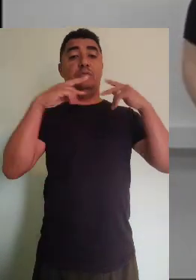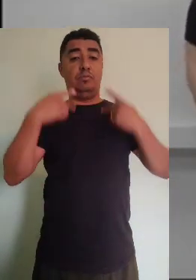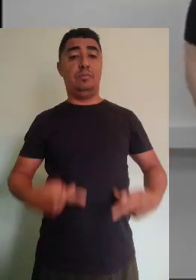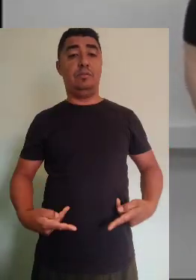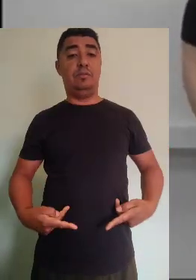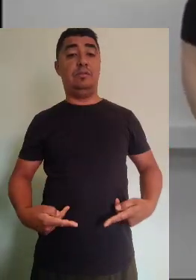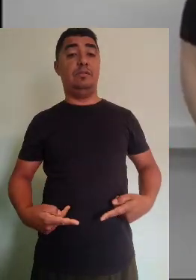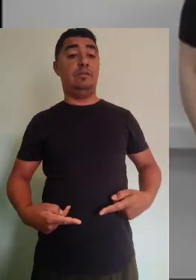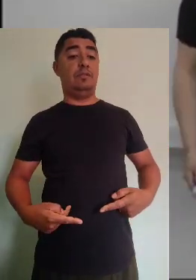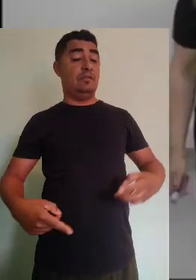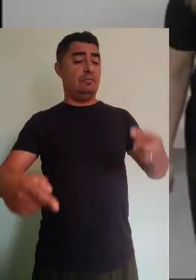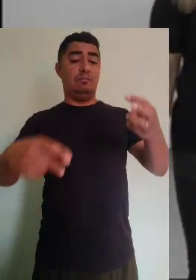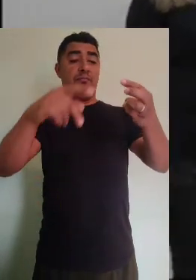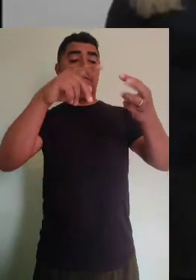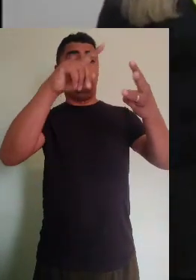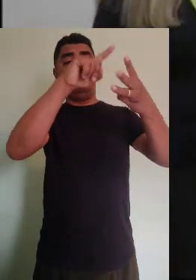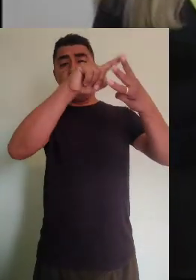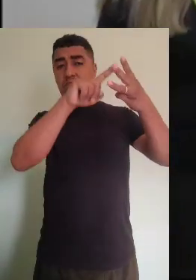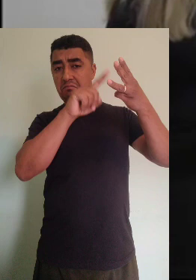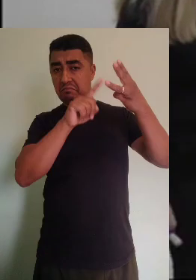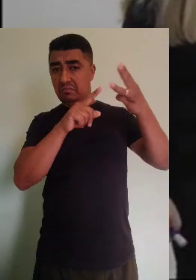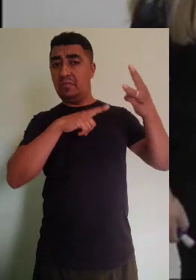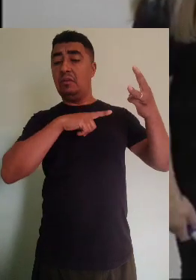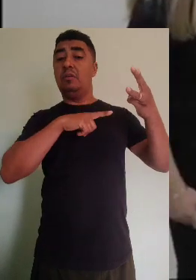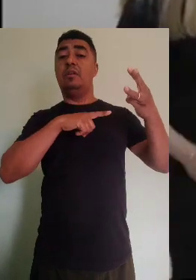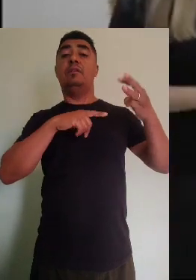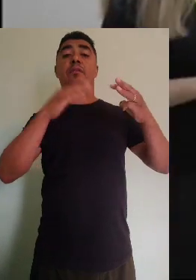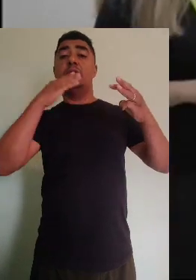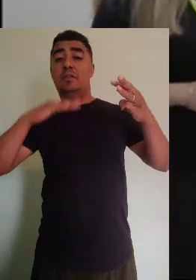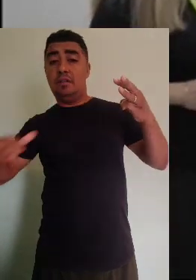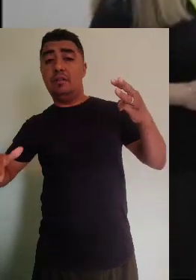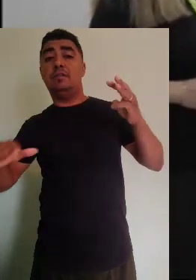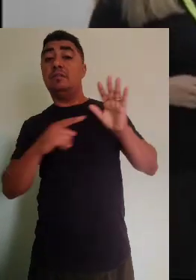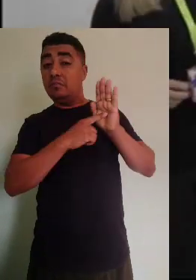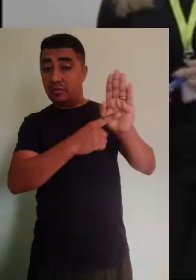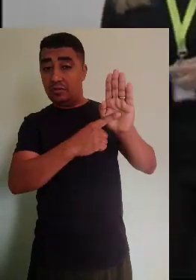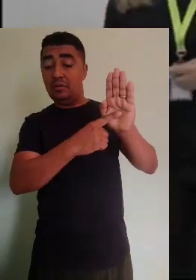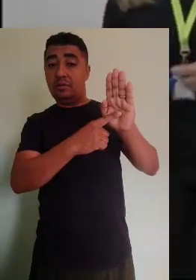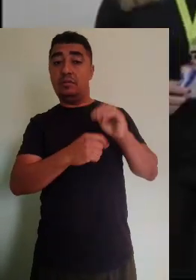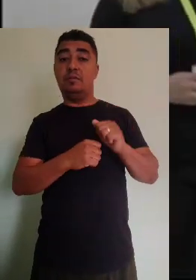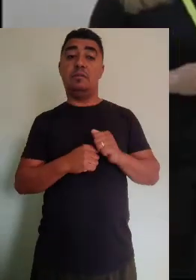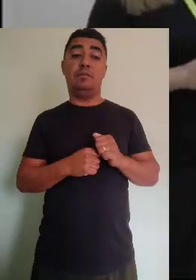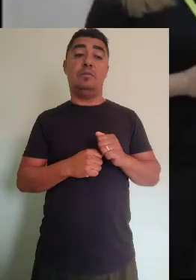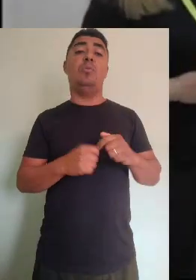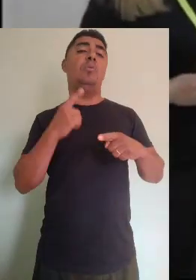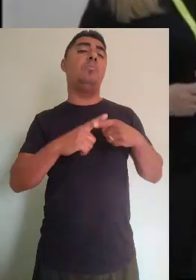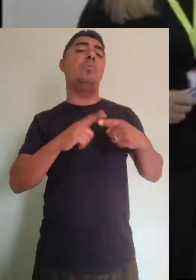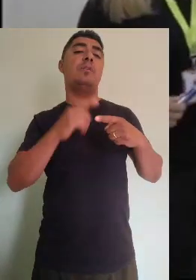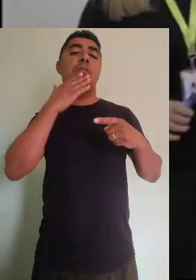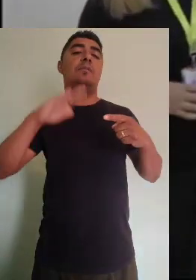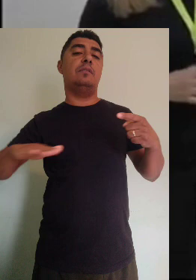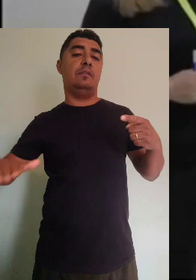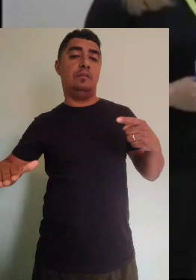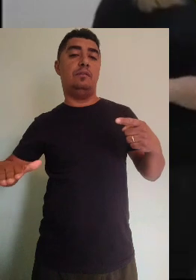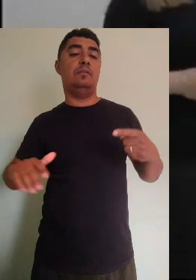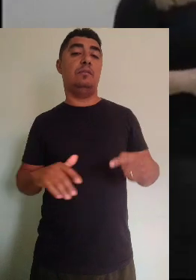imagem, ela retrata crianças, né? Em todas as cenas, elas têm crianças sendo representadas. Por que as